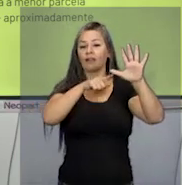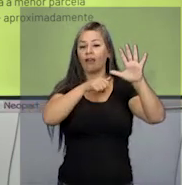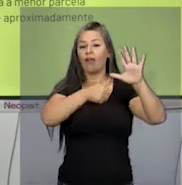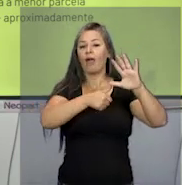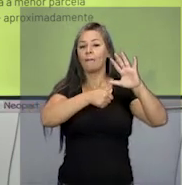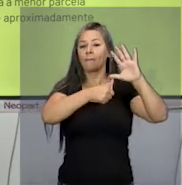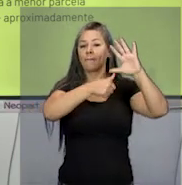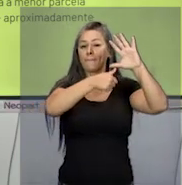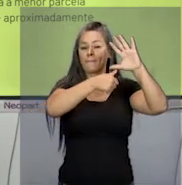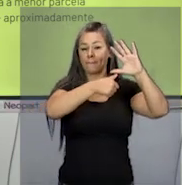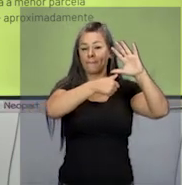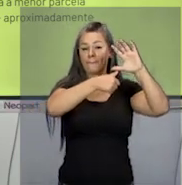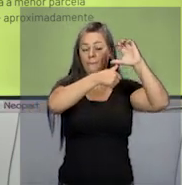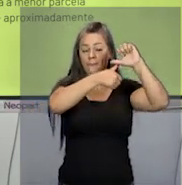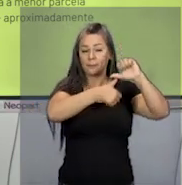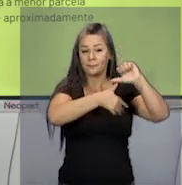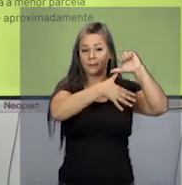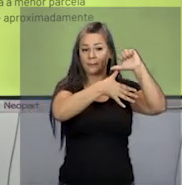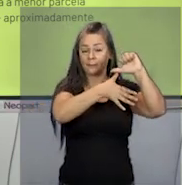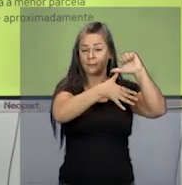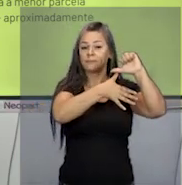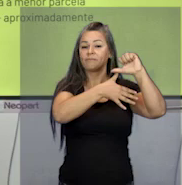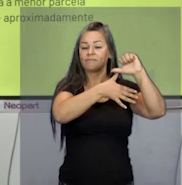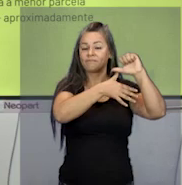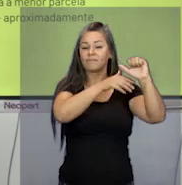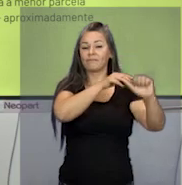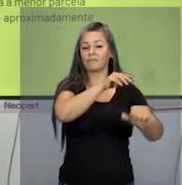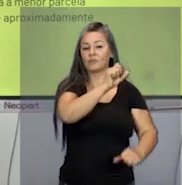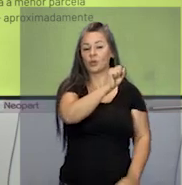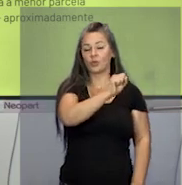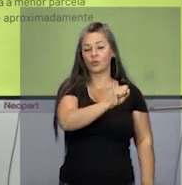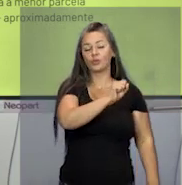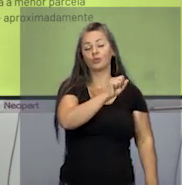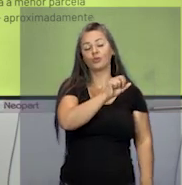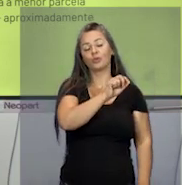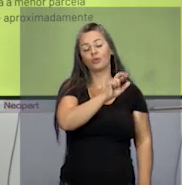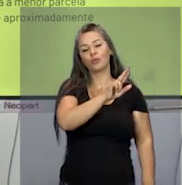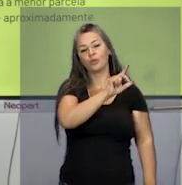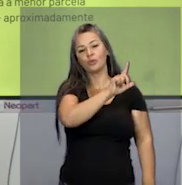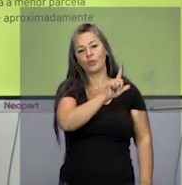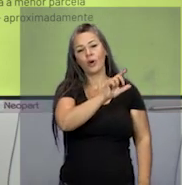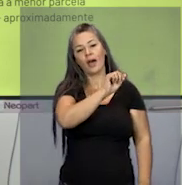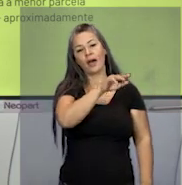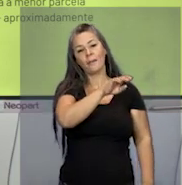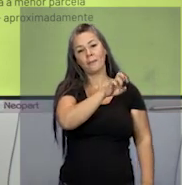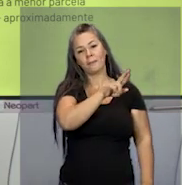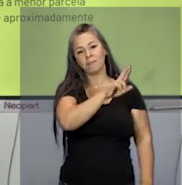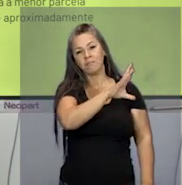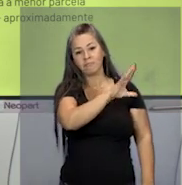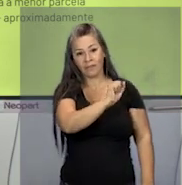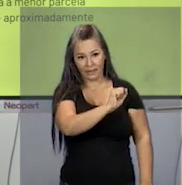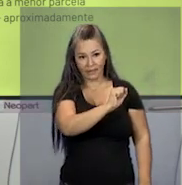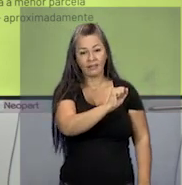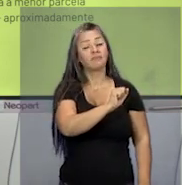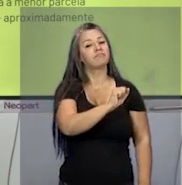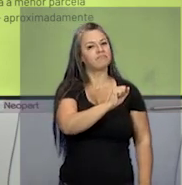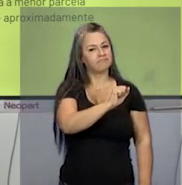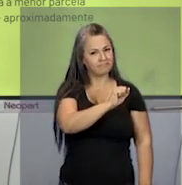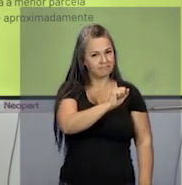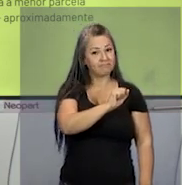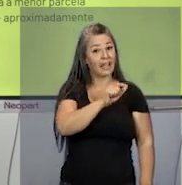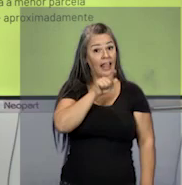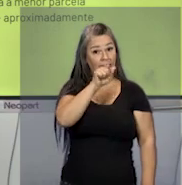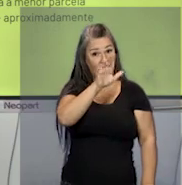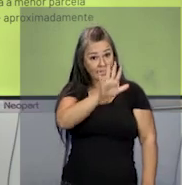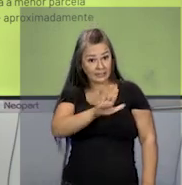só fixamente só no nosso território, né? Nela também nós encontramos a bacia amazônica, que é a maior bacia